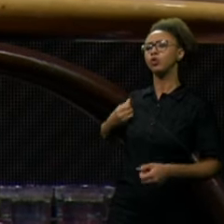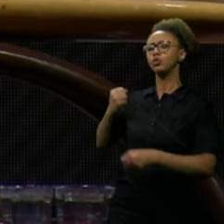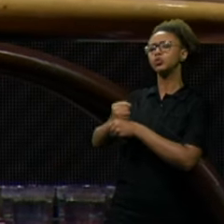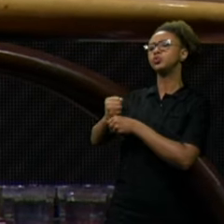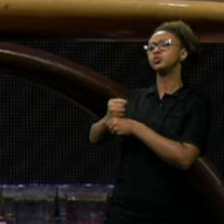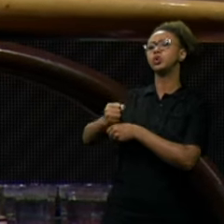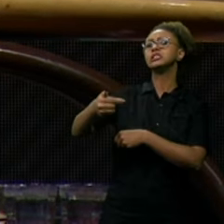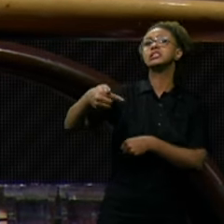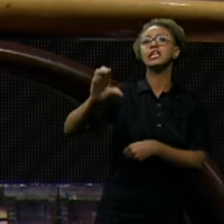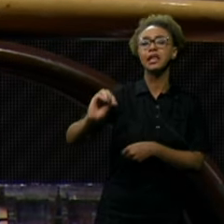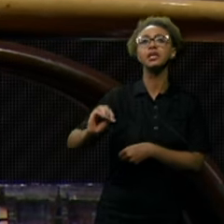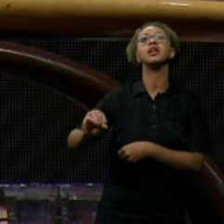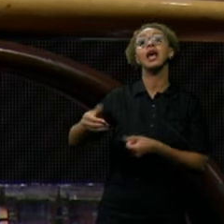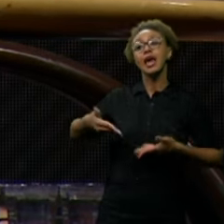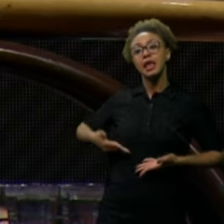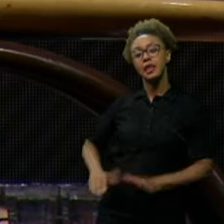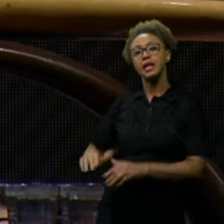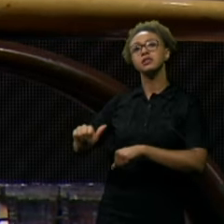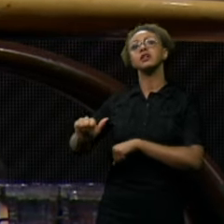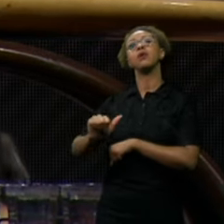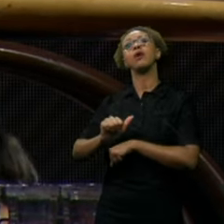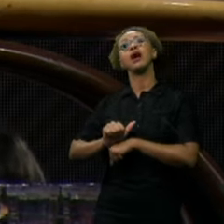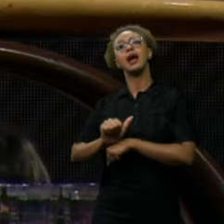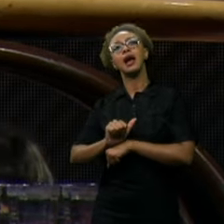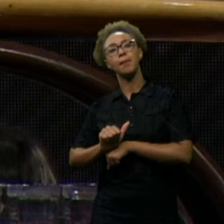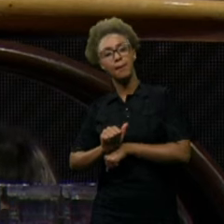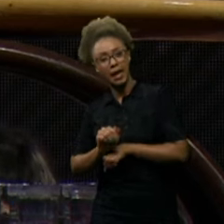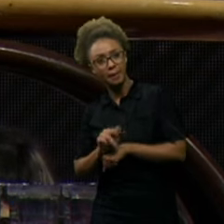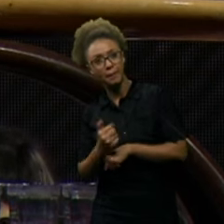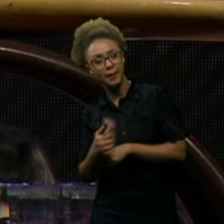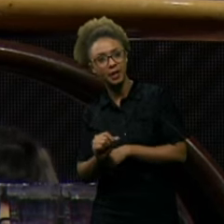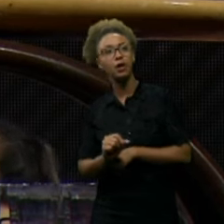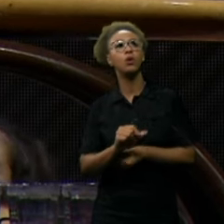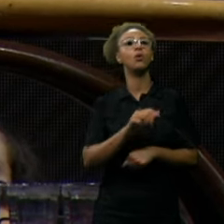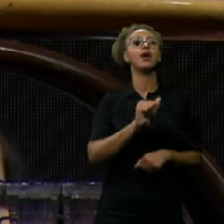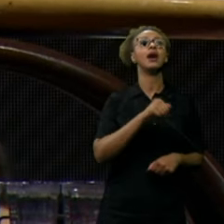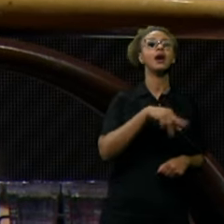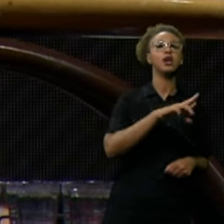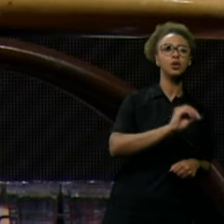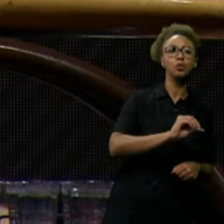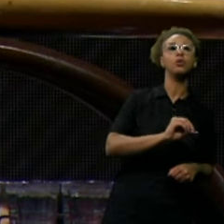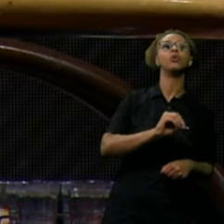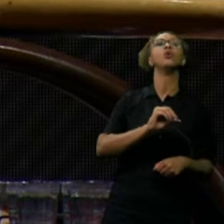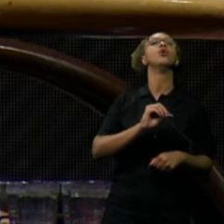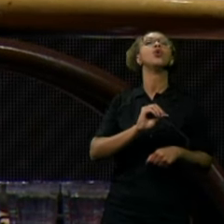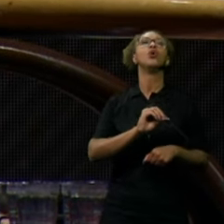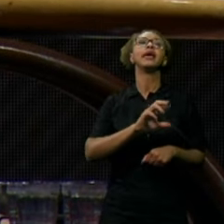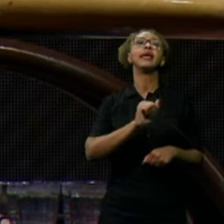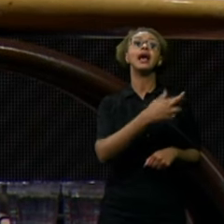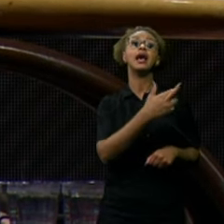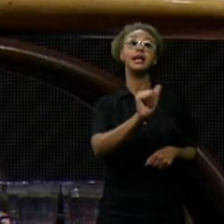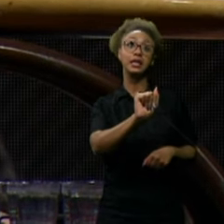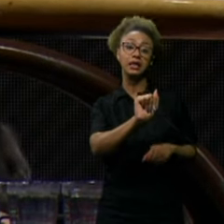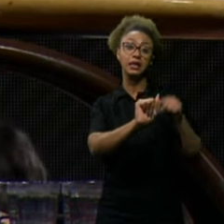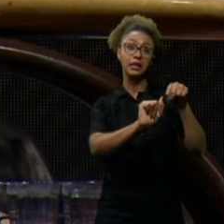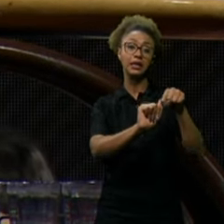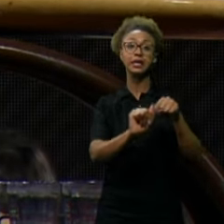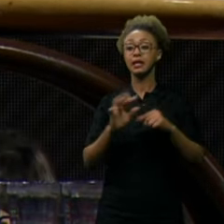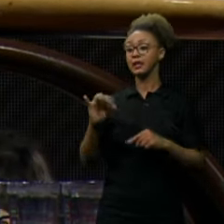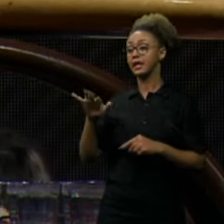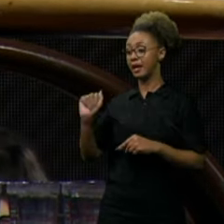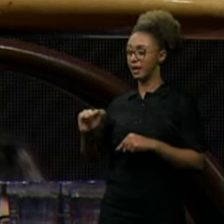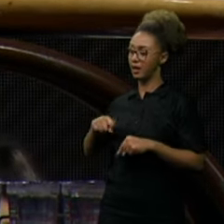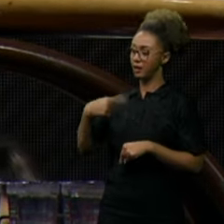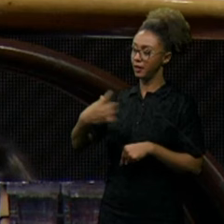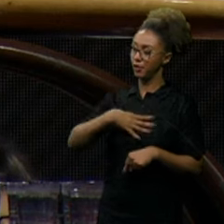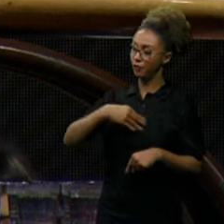e gerou Abrão a Naor e harã e são estas as gerações de ter ar terá gerou